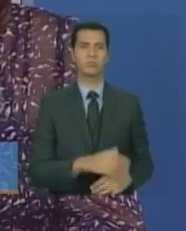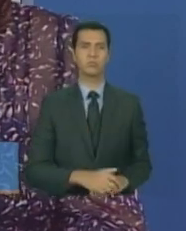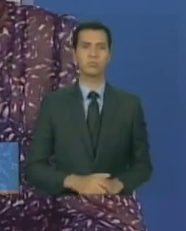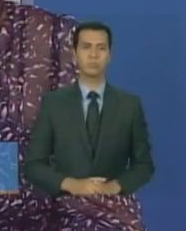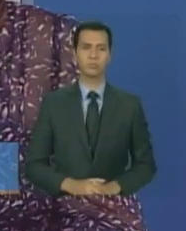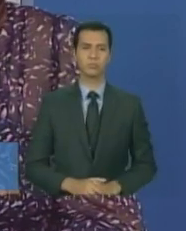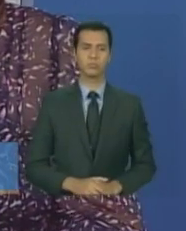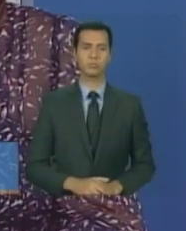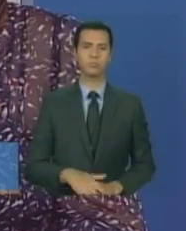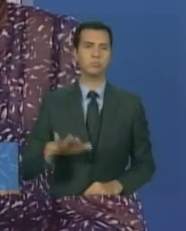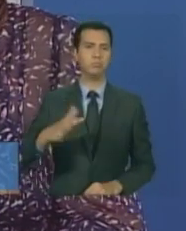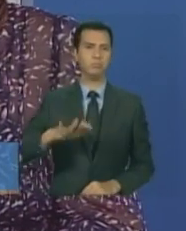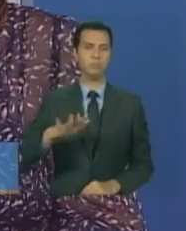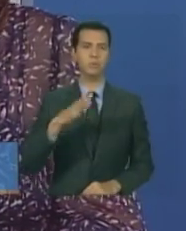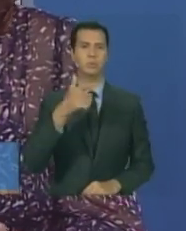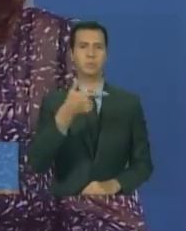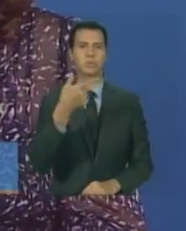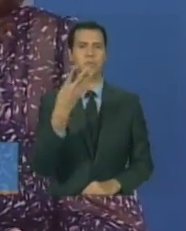cerca de